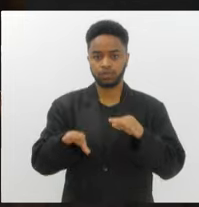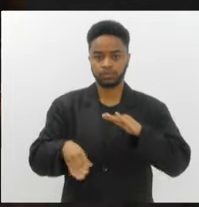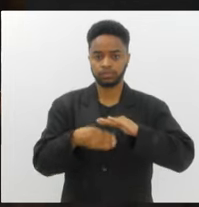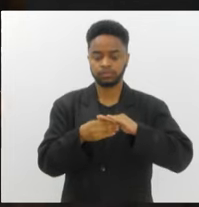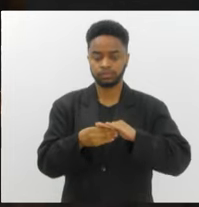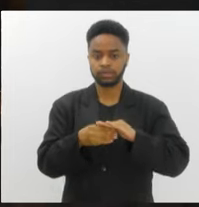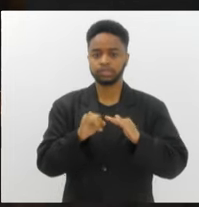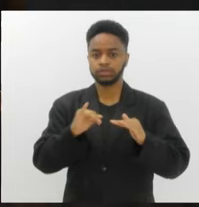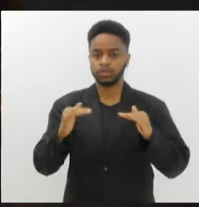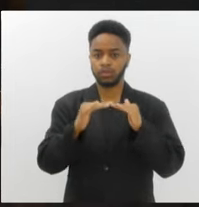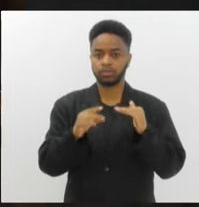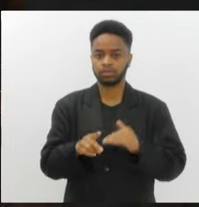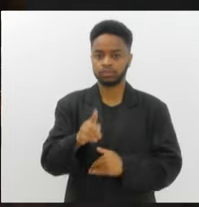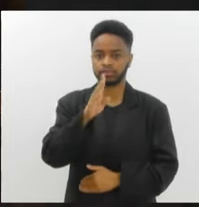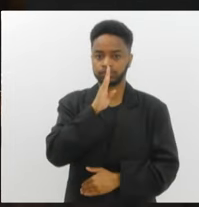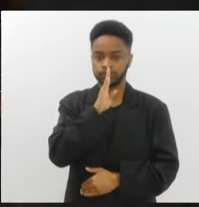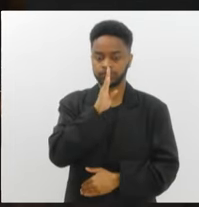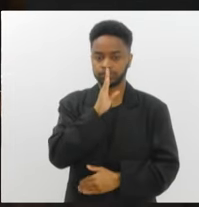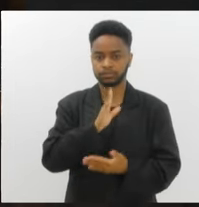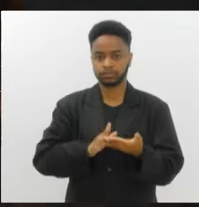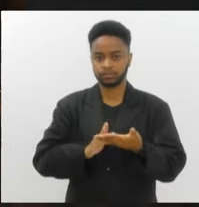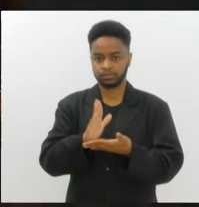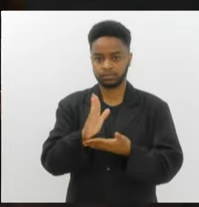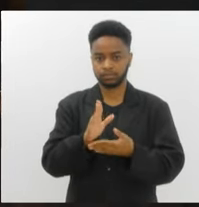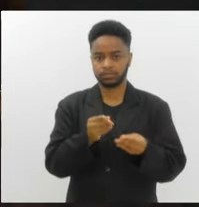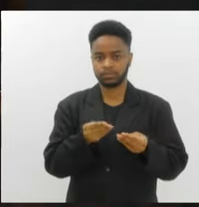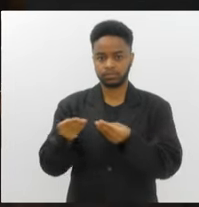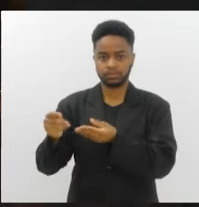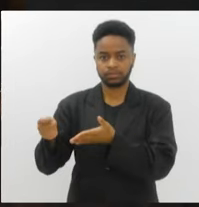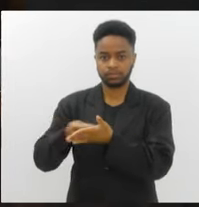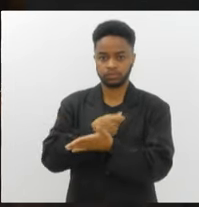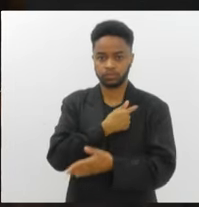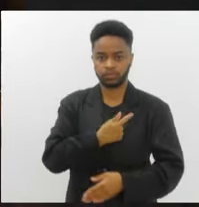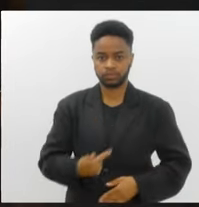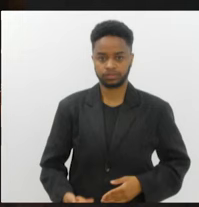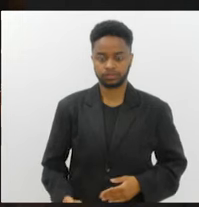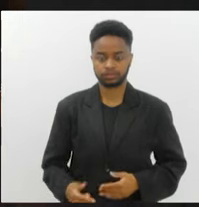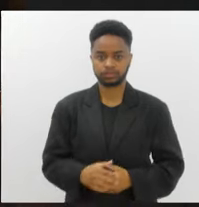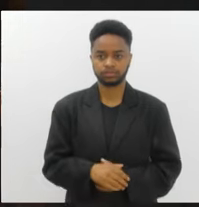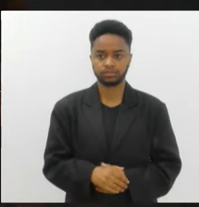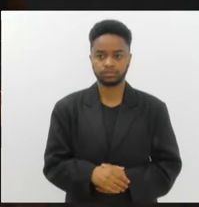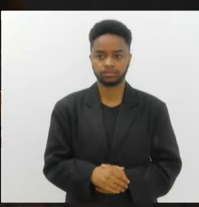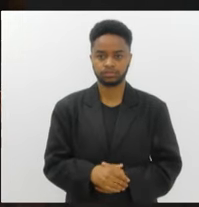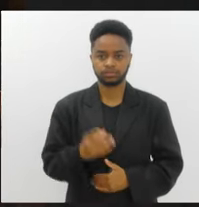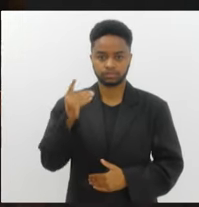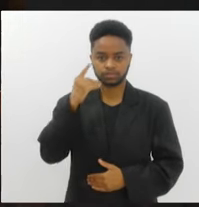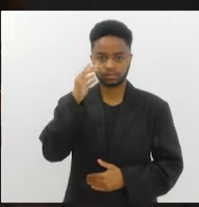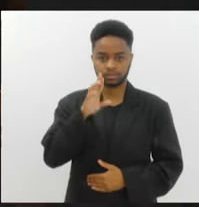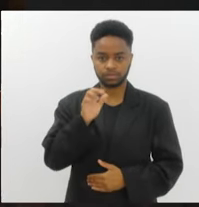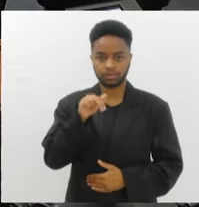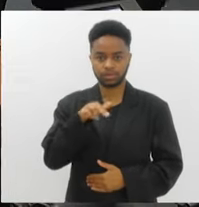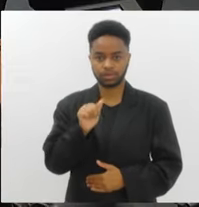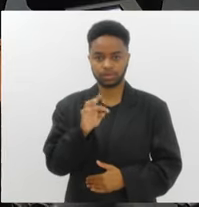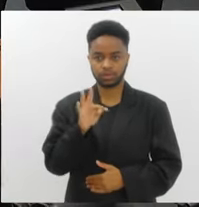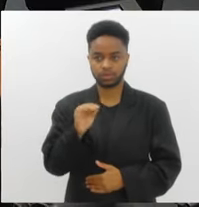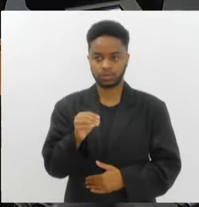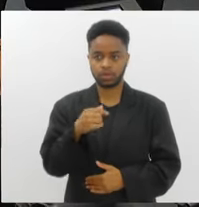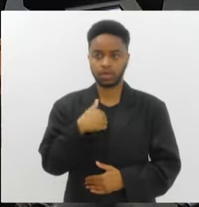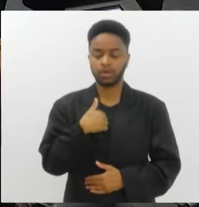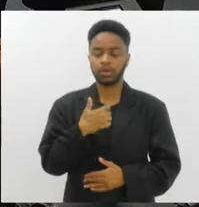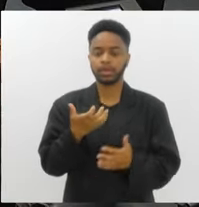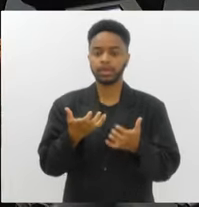Senhores que aprovam, permaneçam como estão. Aprovado, vai autógrafo. Deputado Renato Machado, por favor. Presidente, eu queria